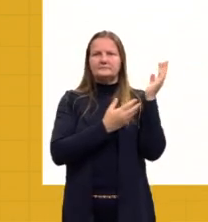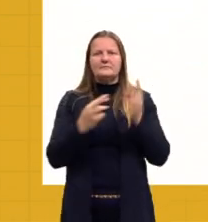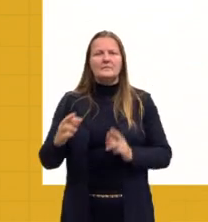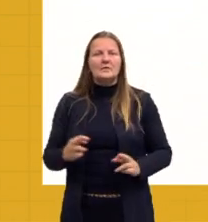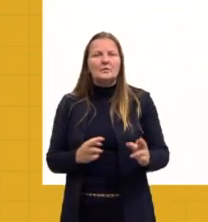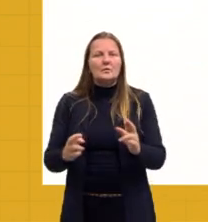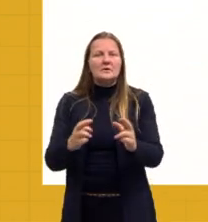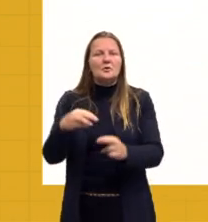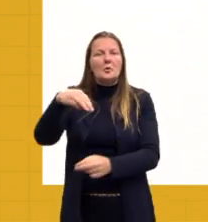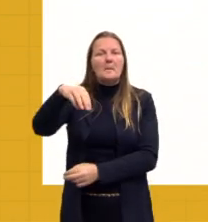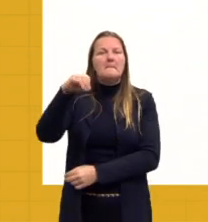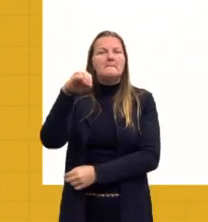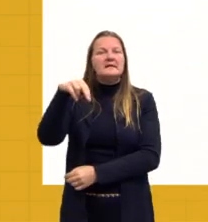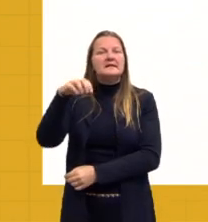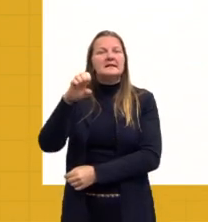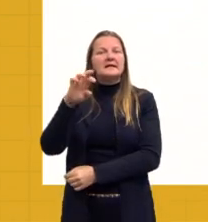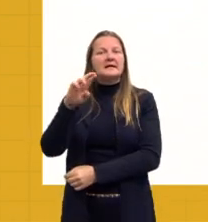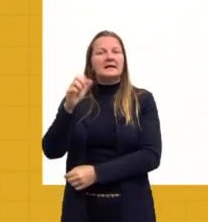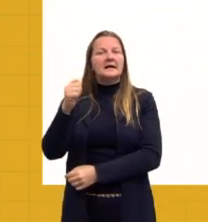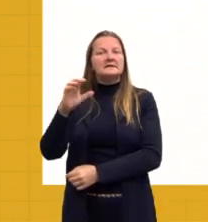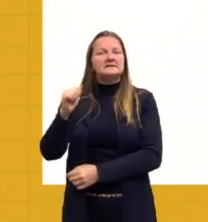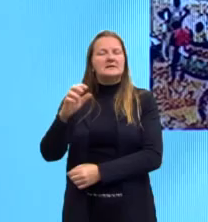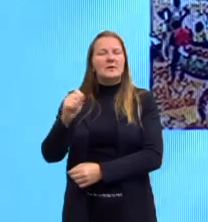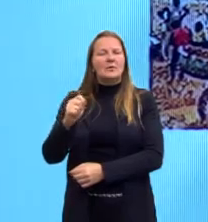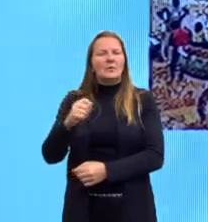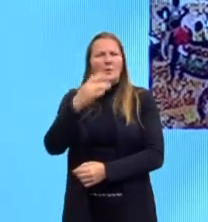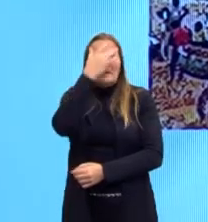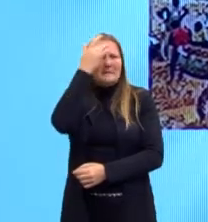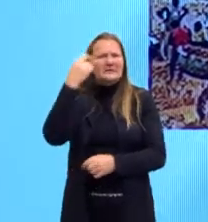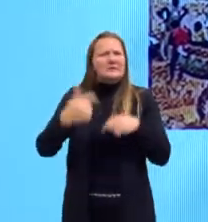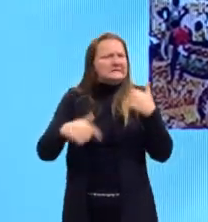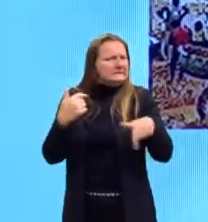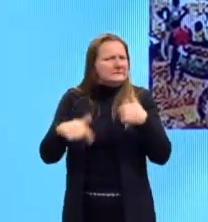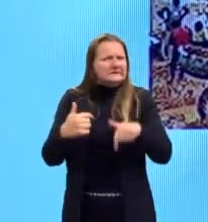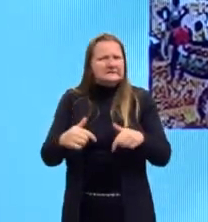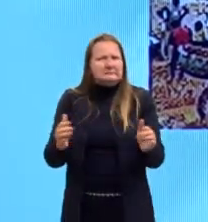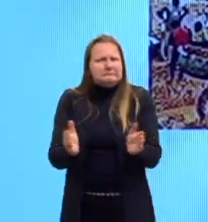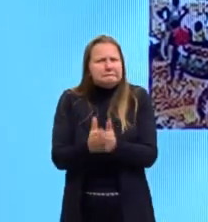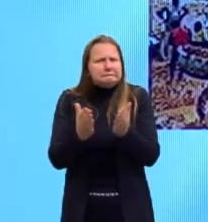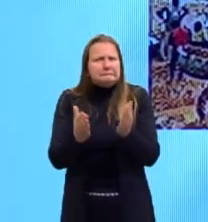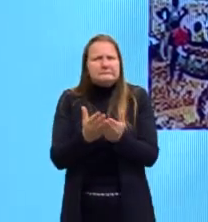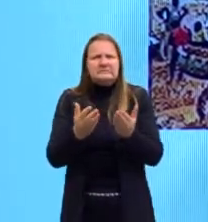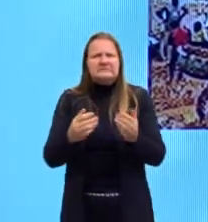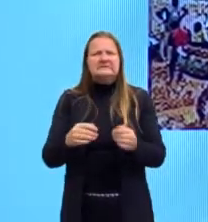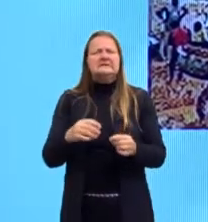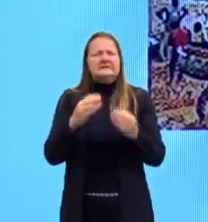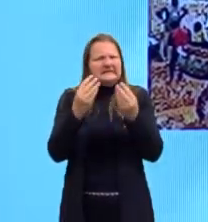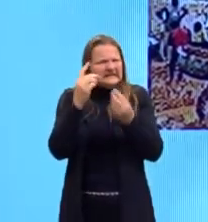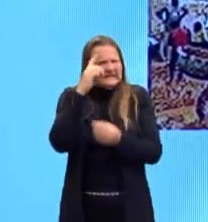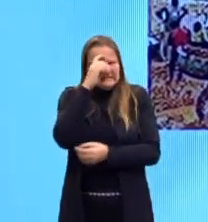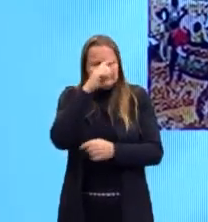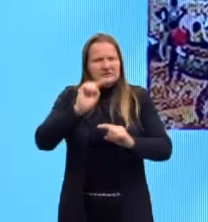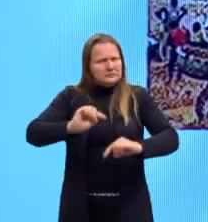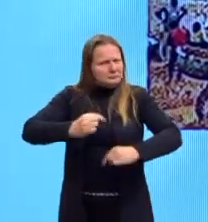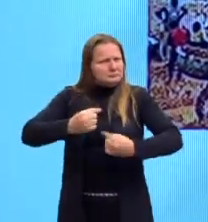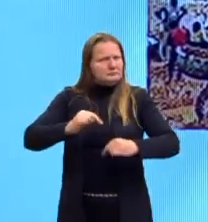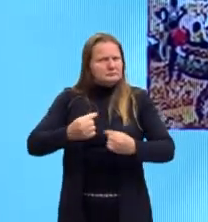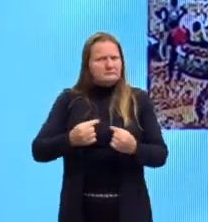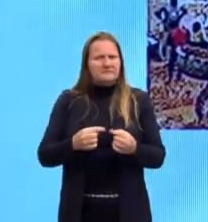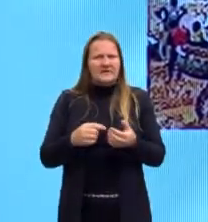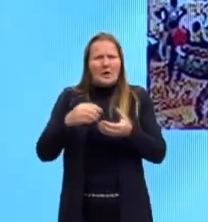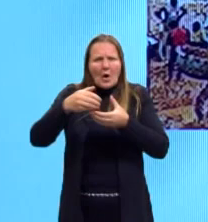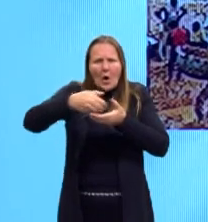engana é na base da mão de obra bem precária né mostra lá para você só justamente com uma